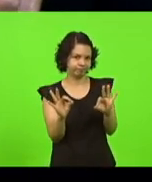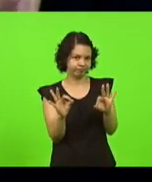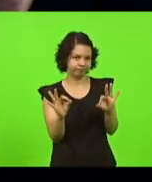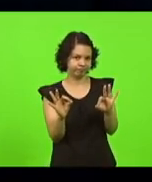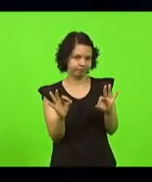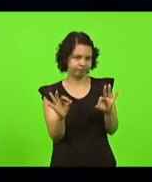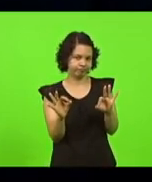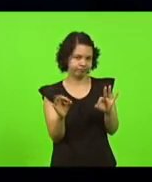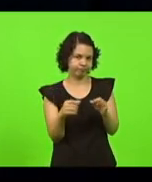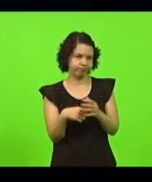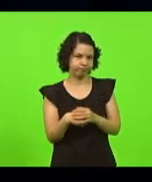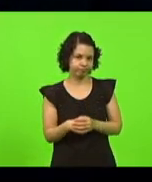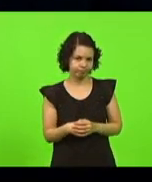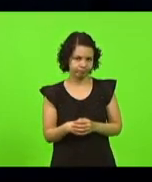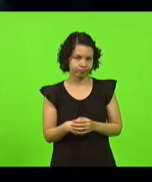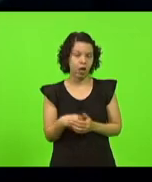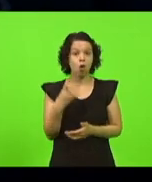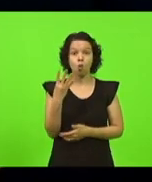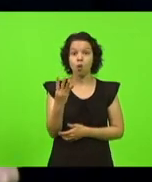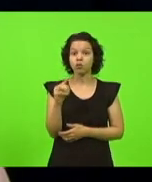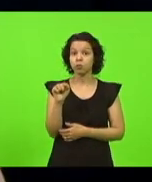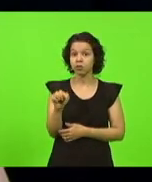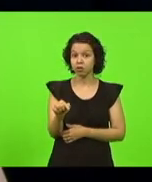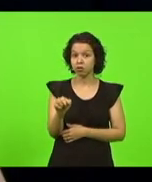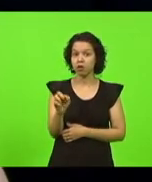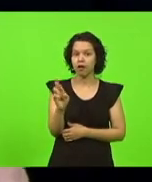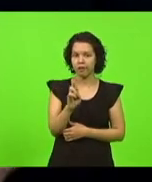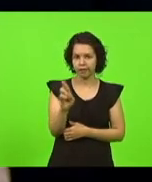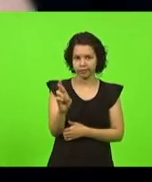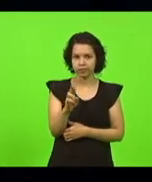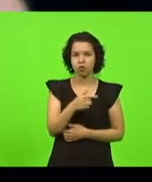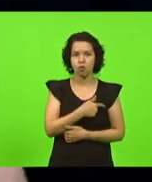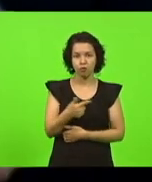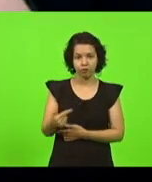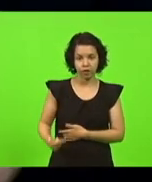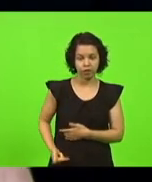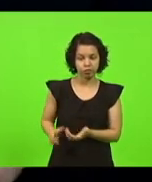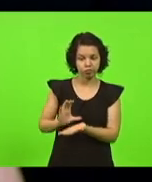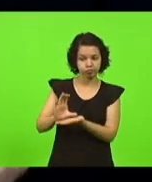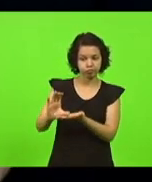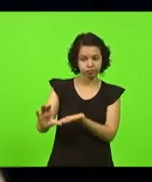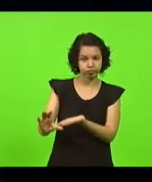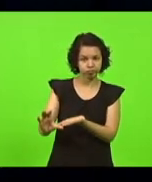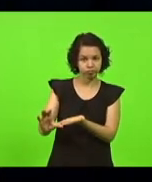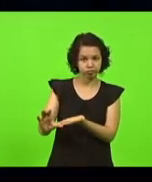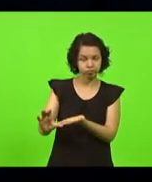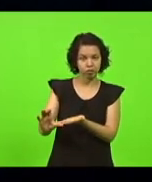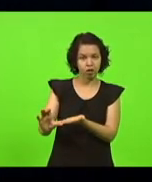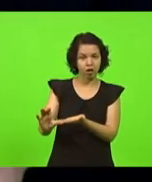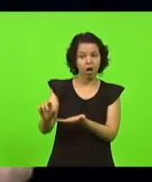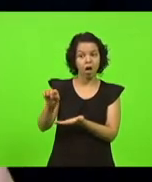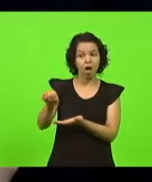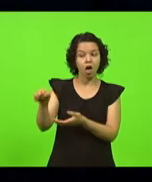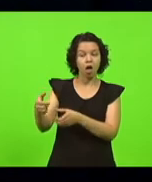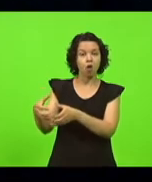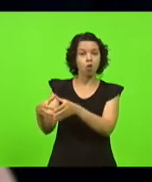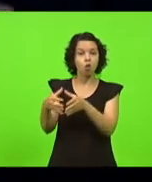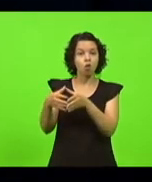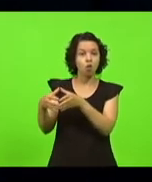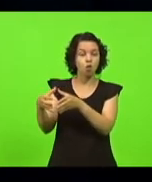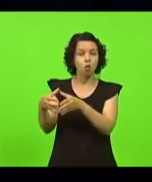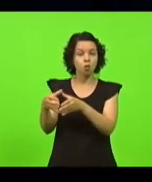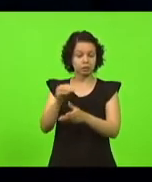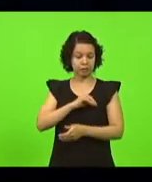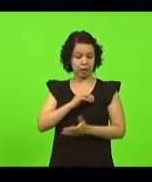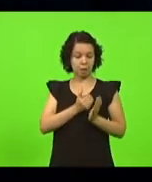R$4.000 vai ser o que o governo quer entregar para quem ganha os maiores salários de Santa Catarina para usar o carro